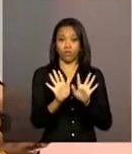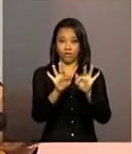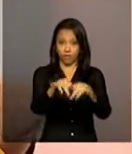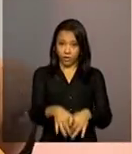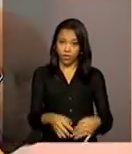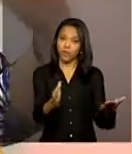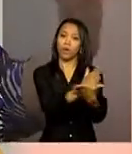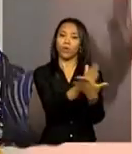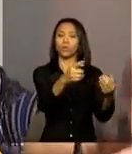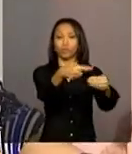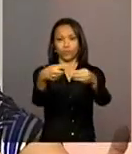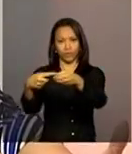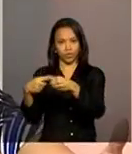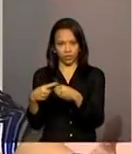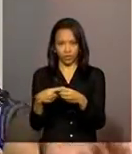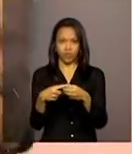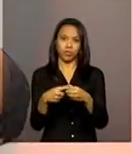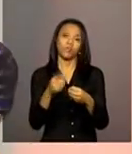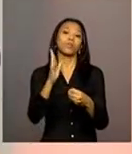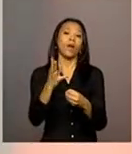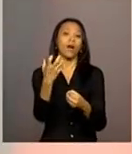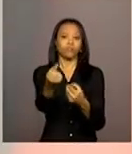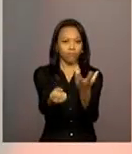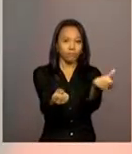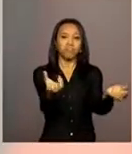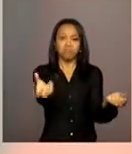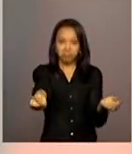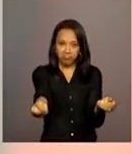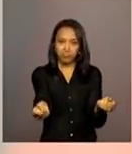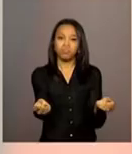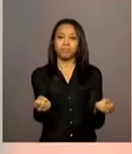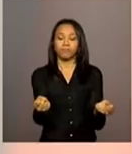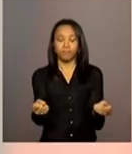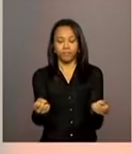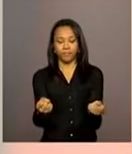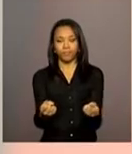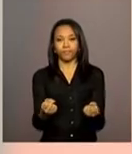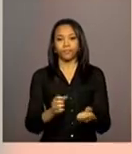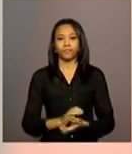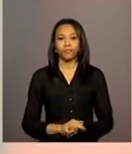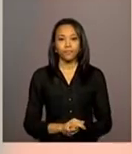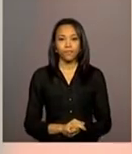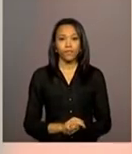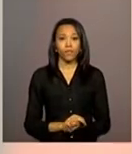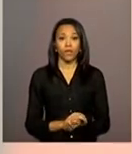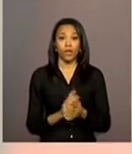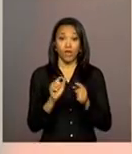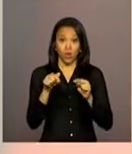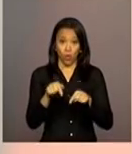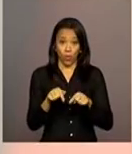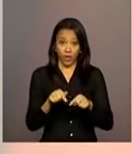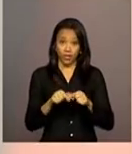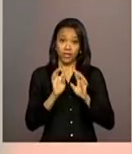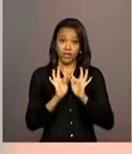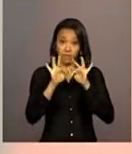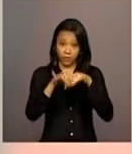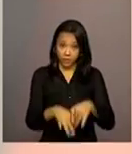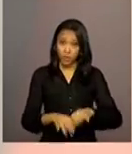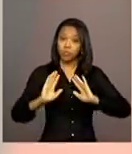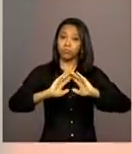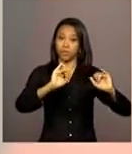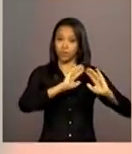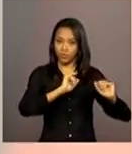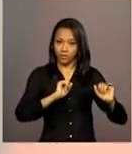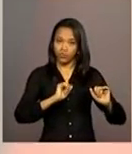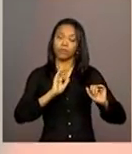municípios fizeram aceite né e com o encerramento desse processo nós